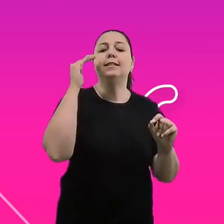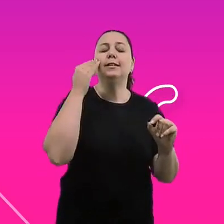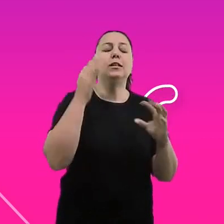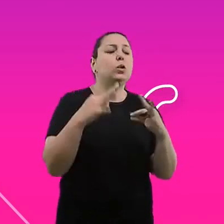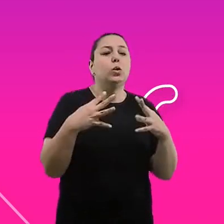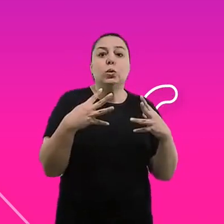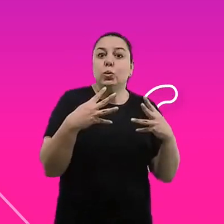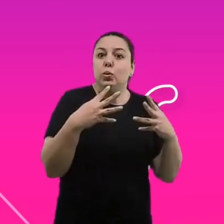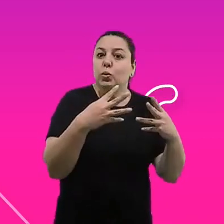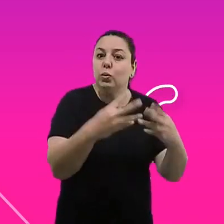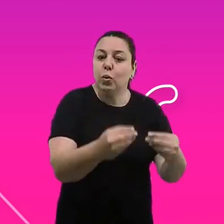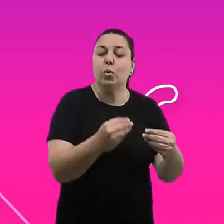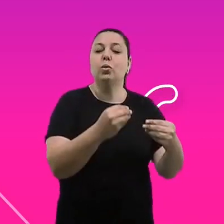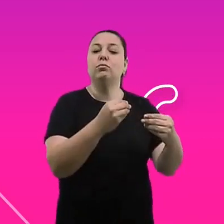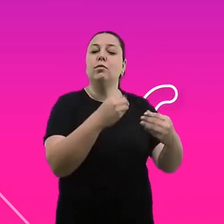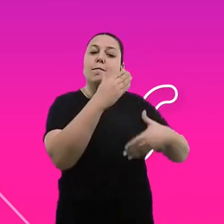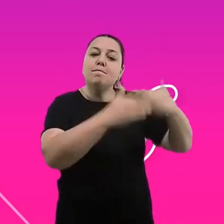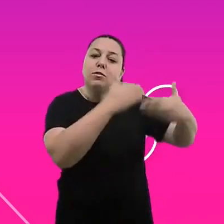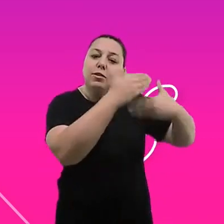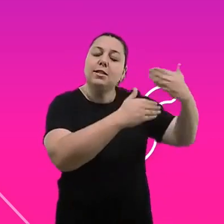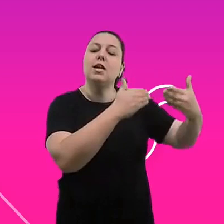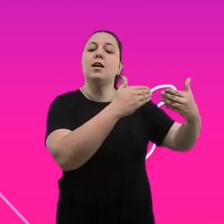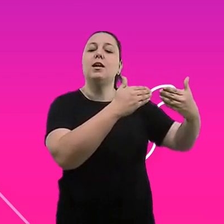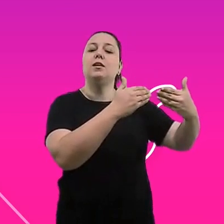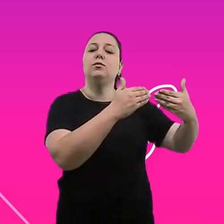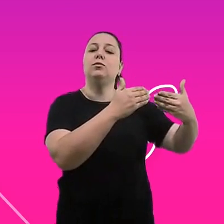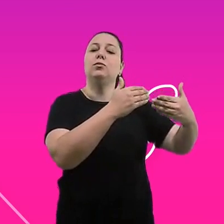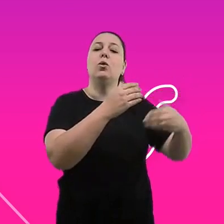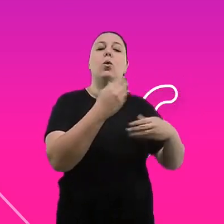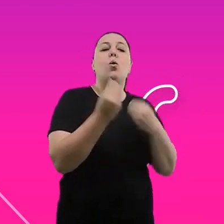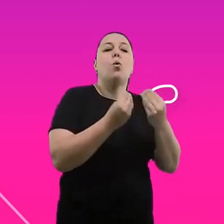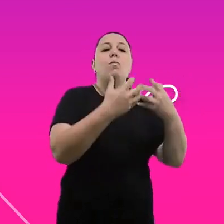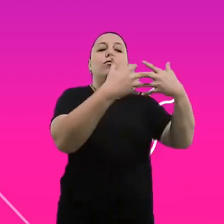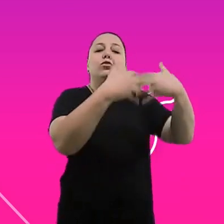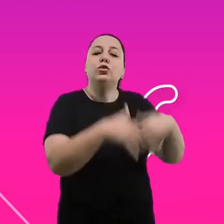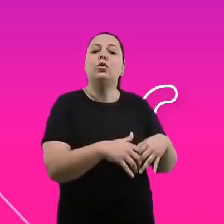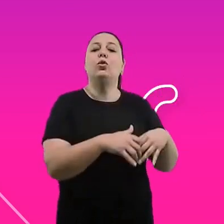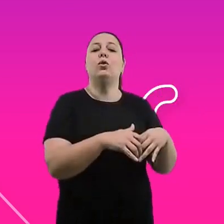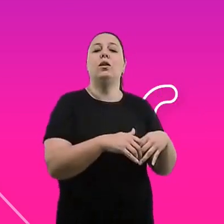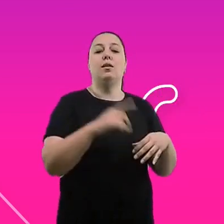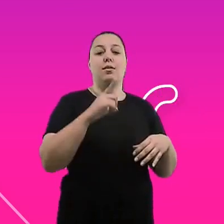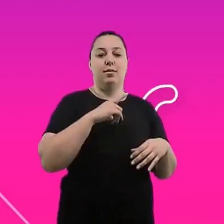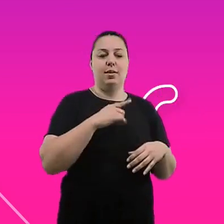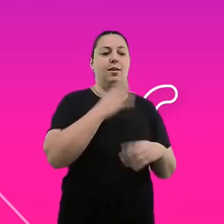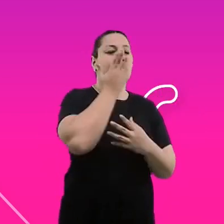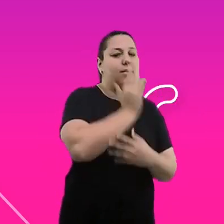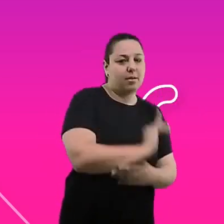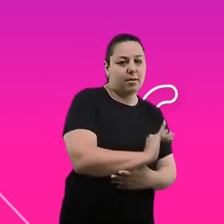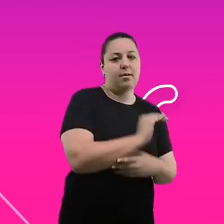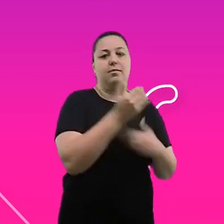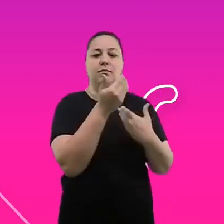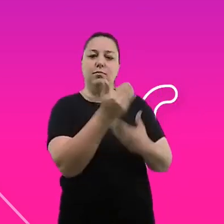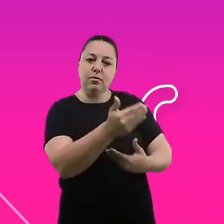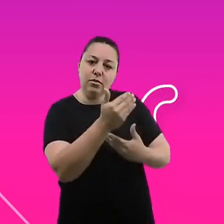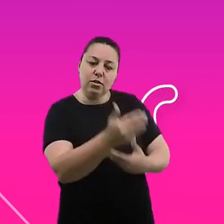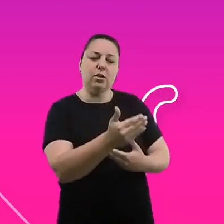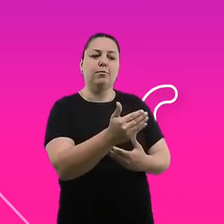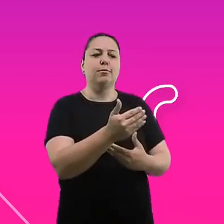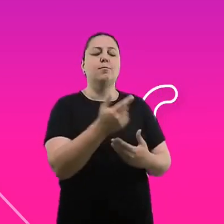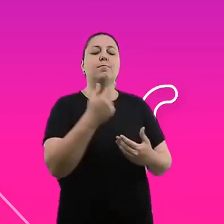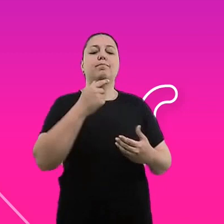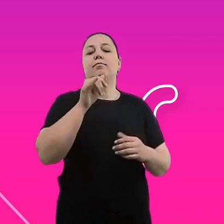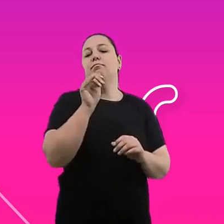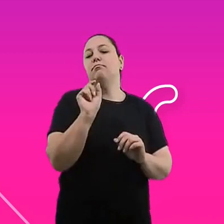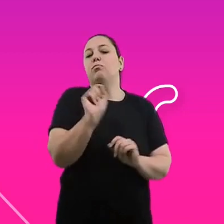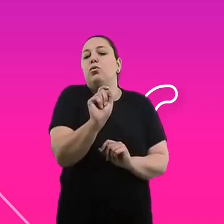adolescentes acolhidos num abrigo, à espera de uma solução para que eles possam ou voltar para a família biológica ou serem encaminhados